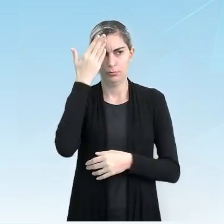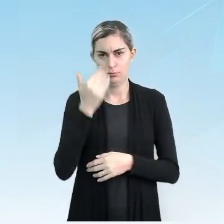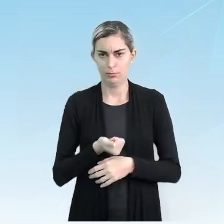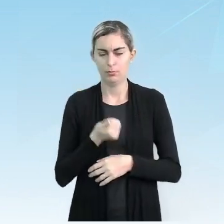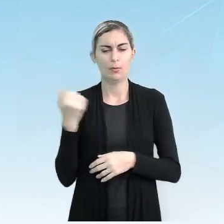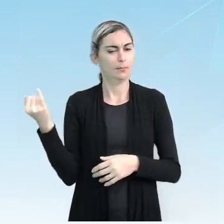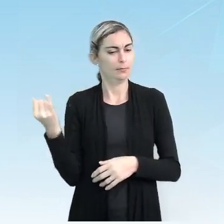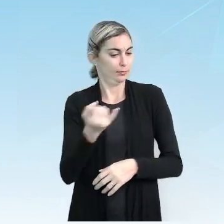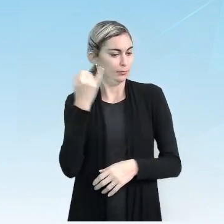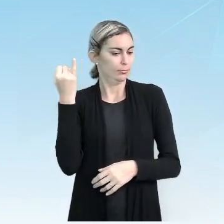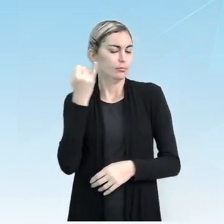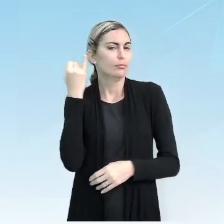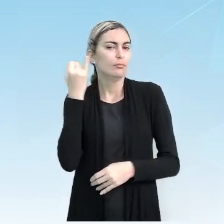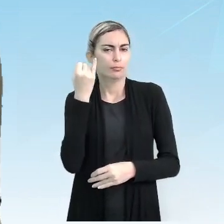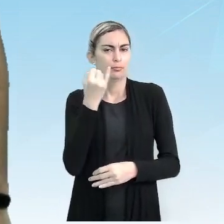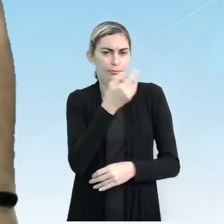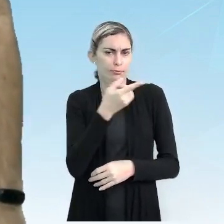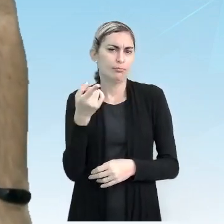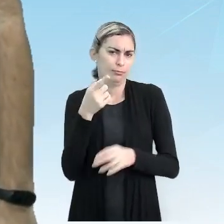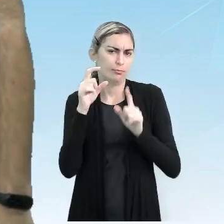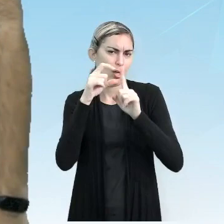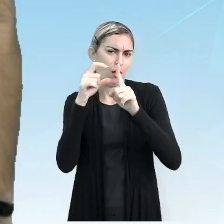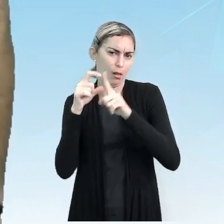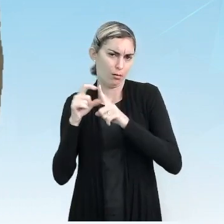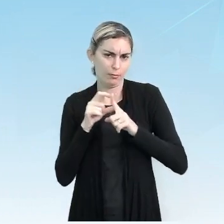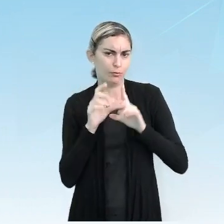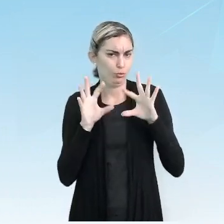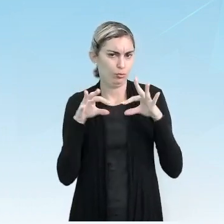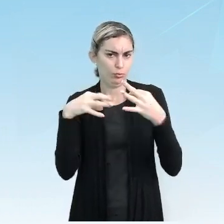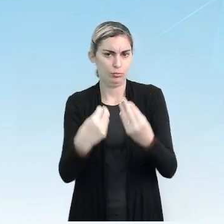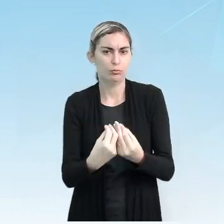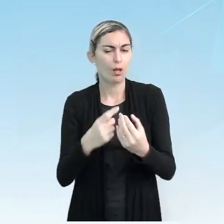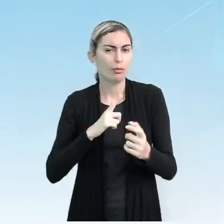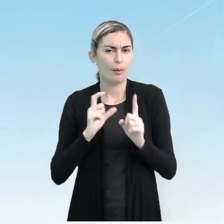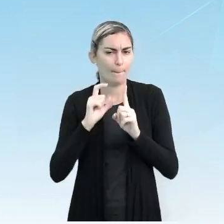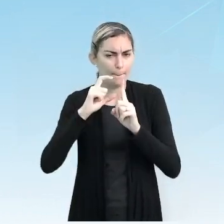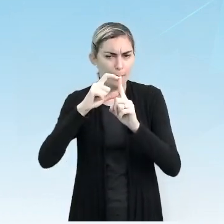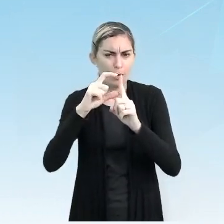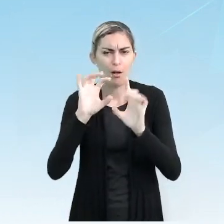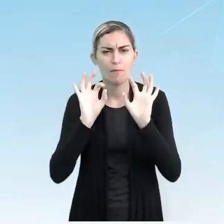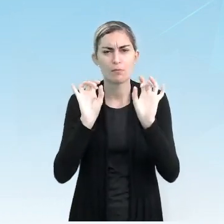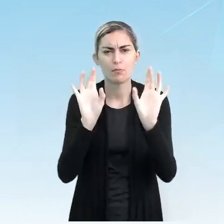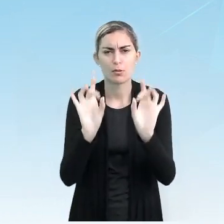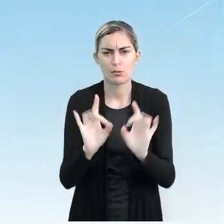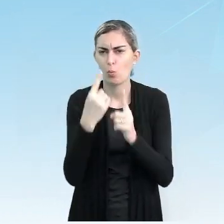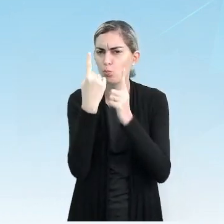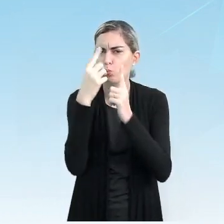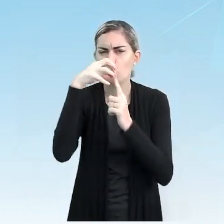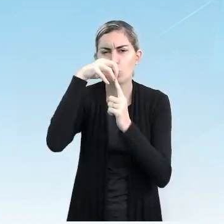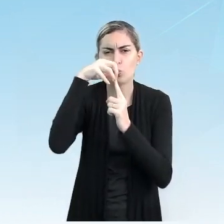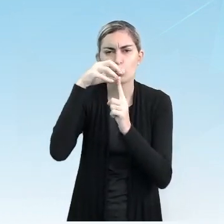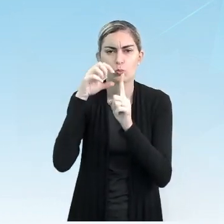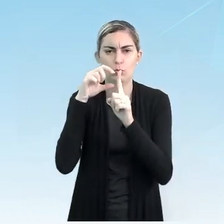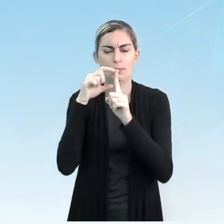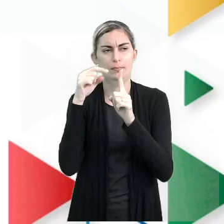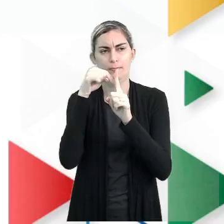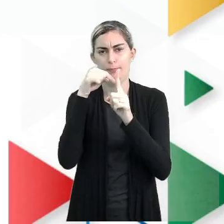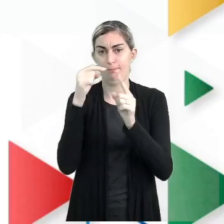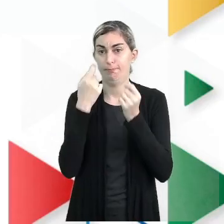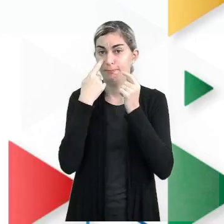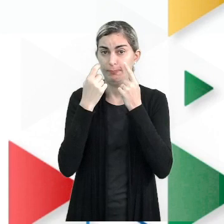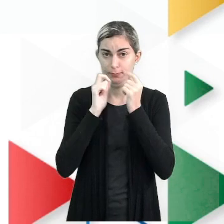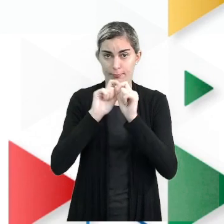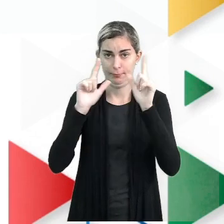é fundamental, essa questão dessas palavras todas, tem uma palavrinha em especial na tela que podemos